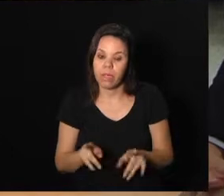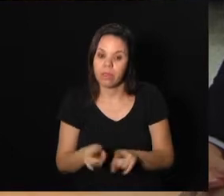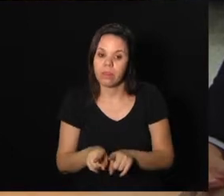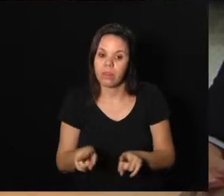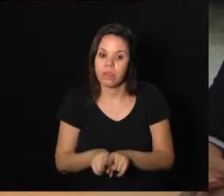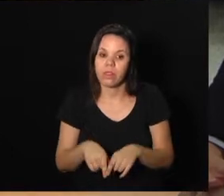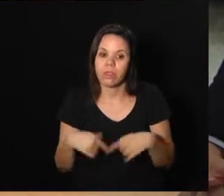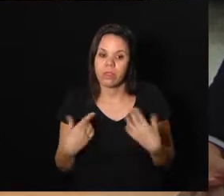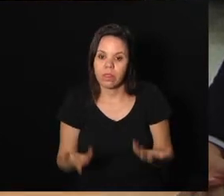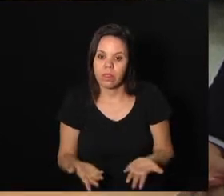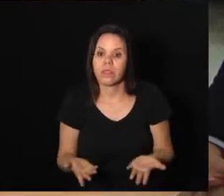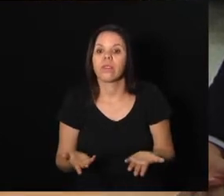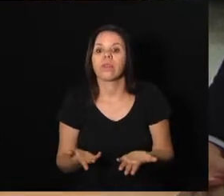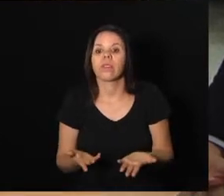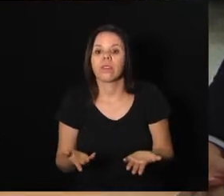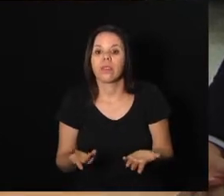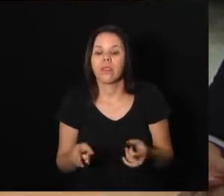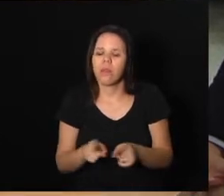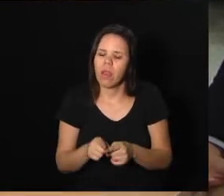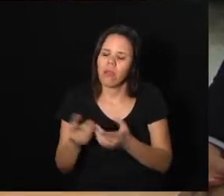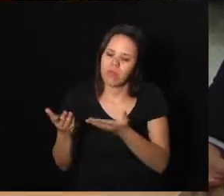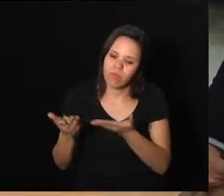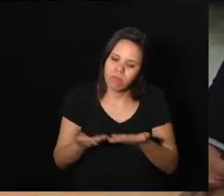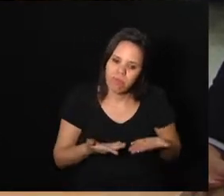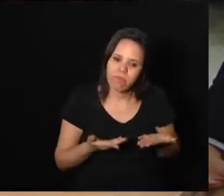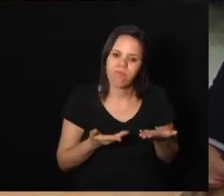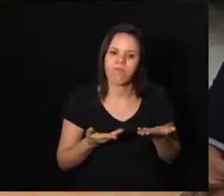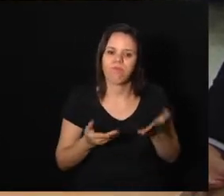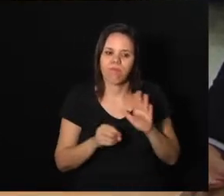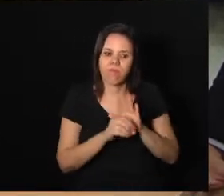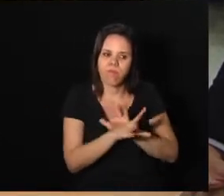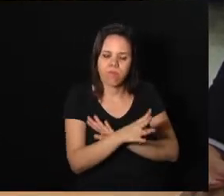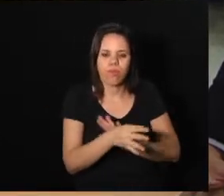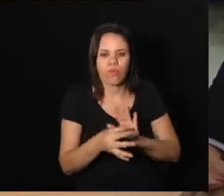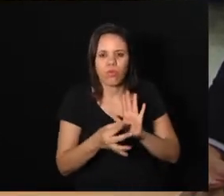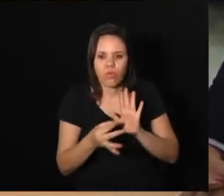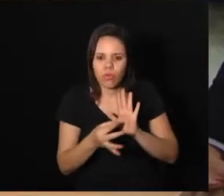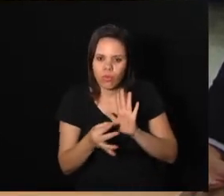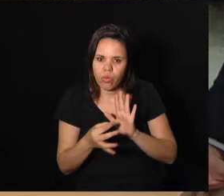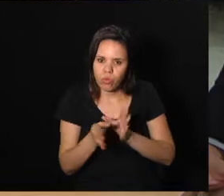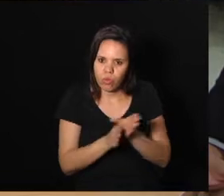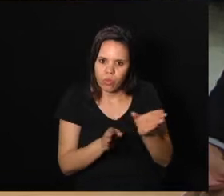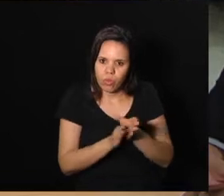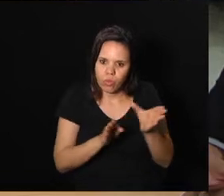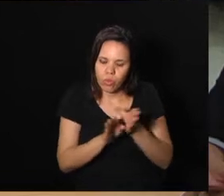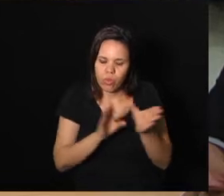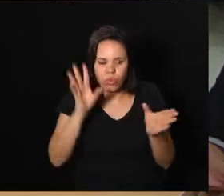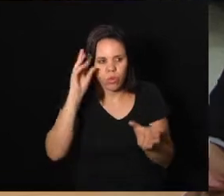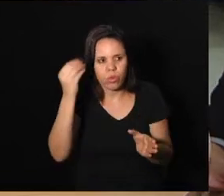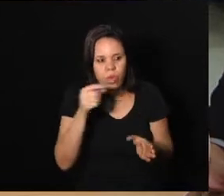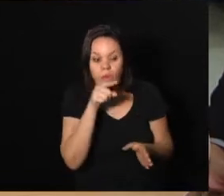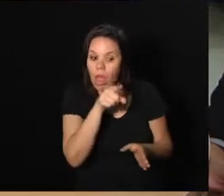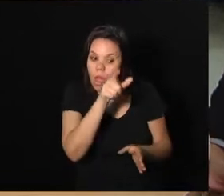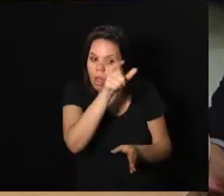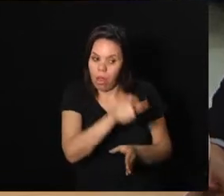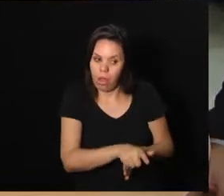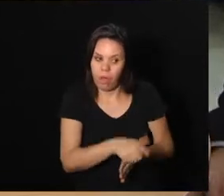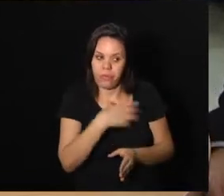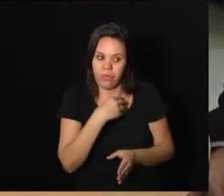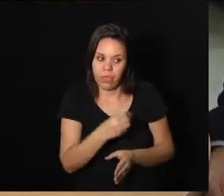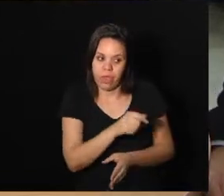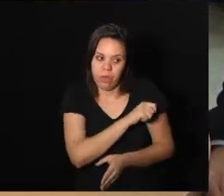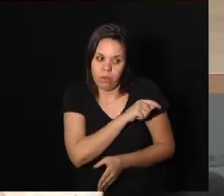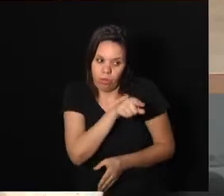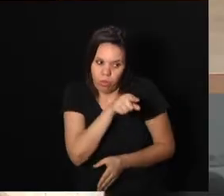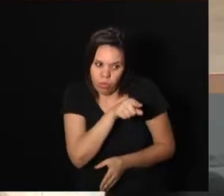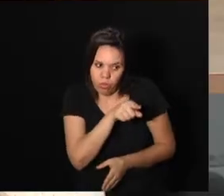importante também que os pais, além de acolher e indicar, sugerir, entendam que a escolha é do aluno, porque no final